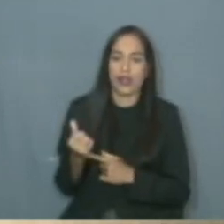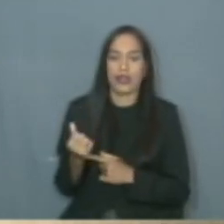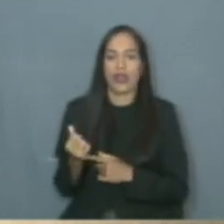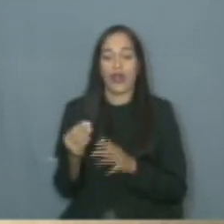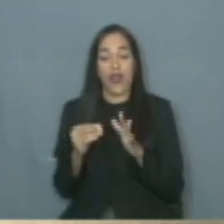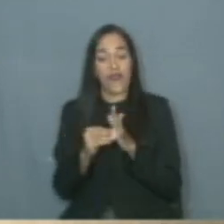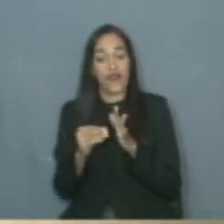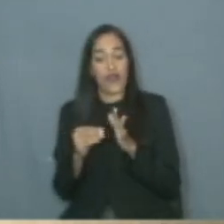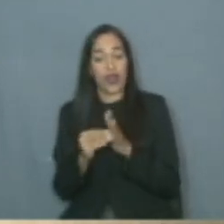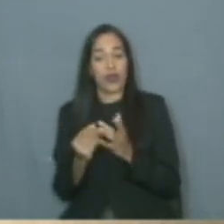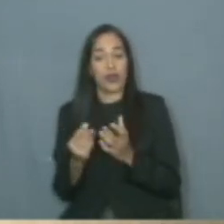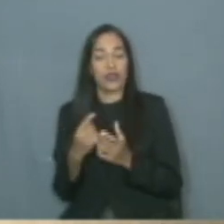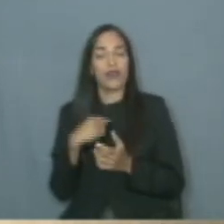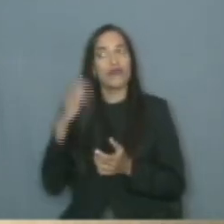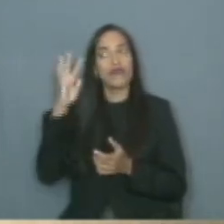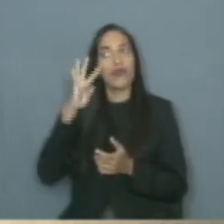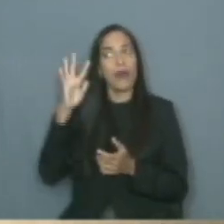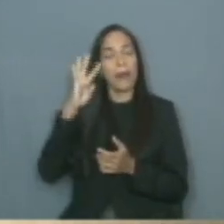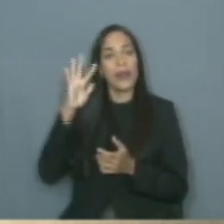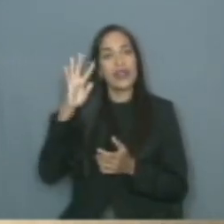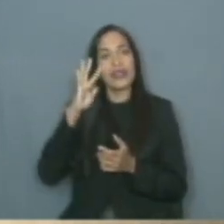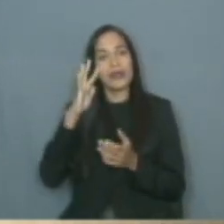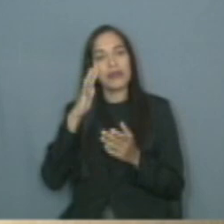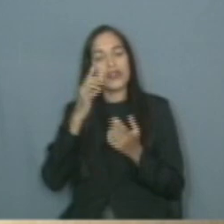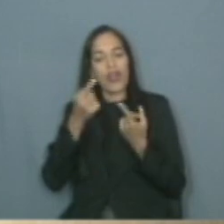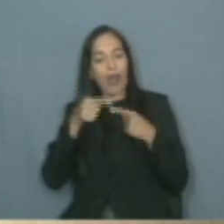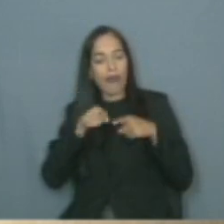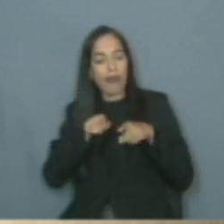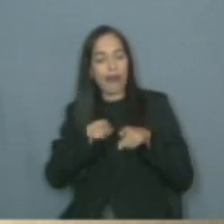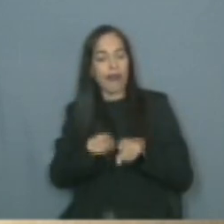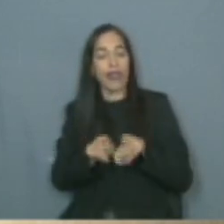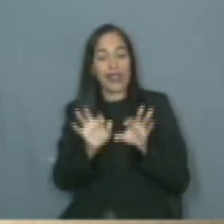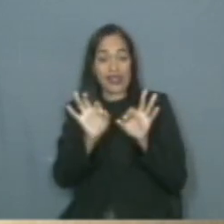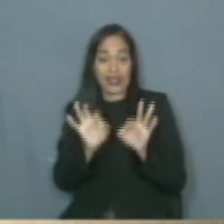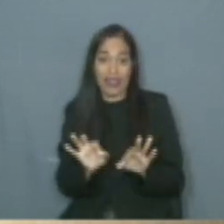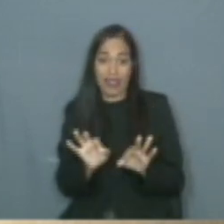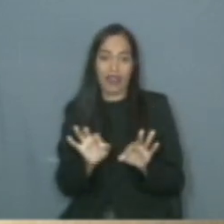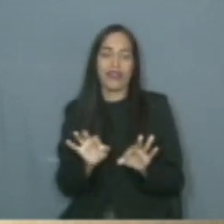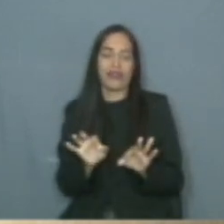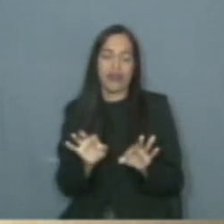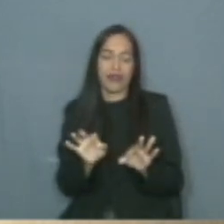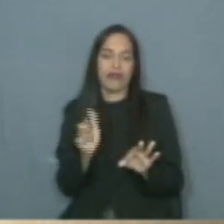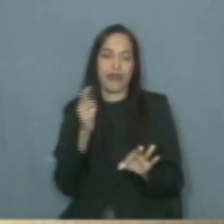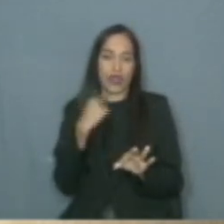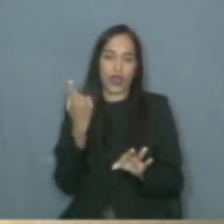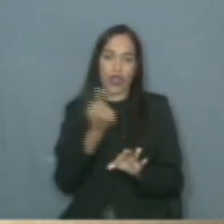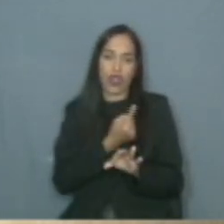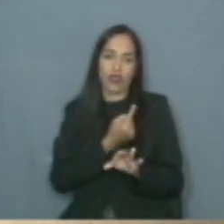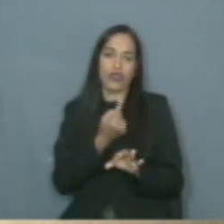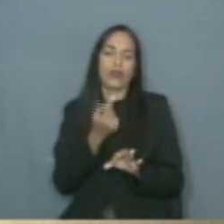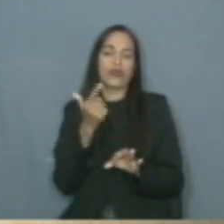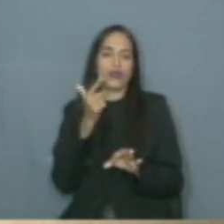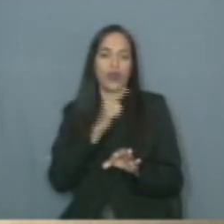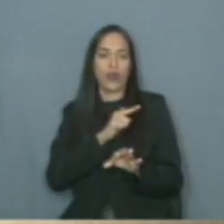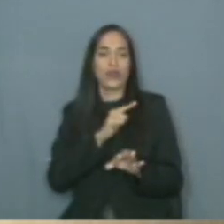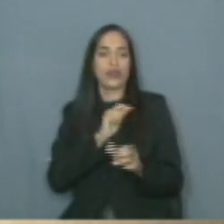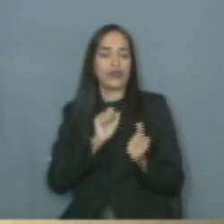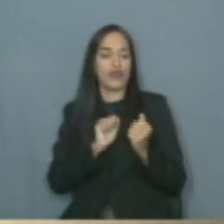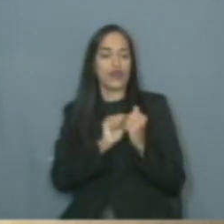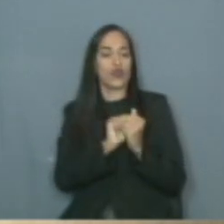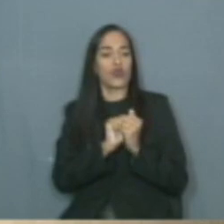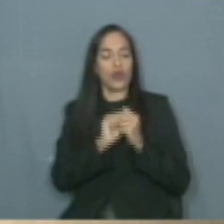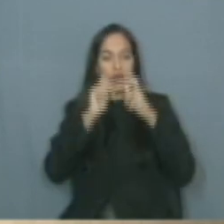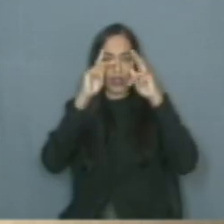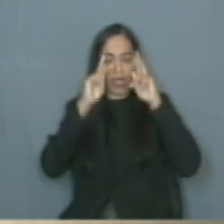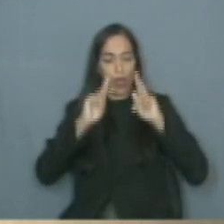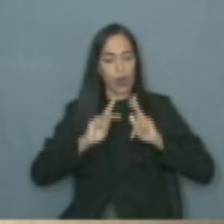insalubridade, estamos em pensamentos completamente alinhados e pode ter certeza que vamos buscar juntos para que esse